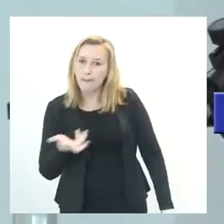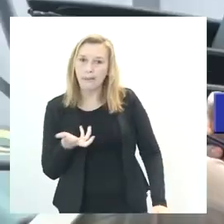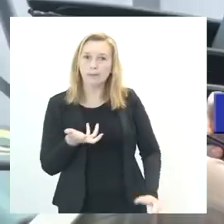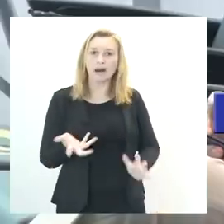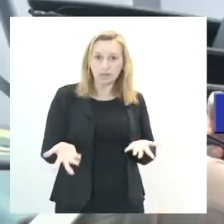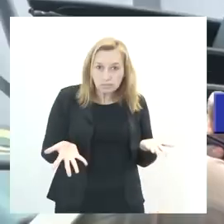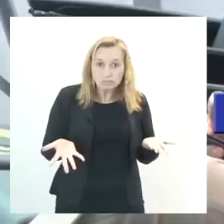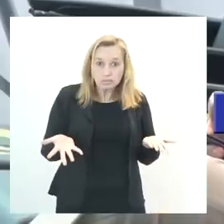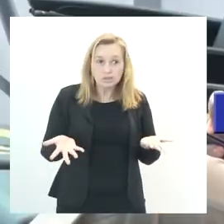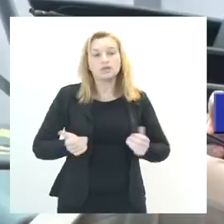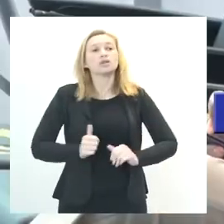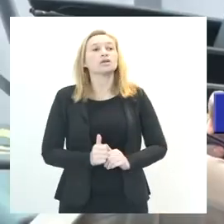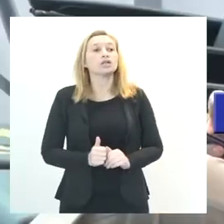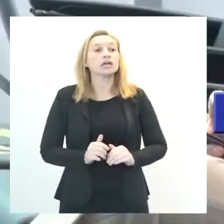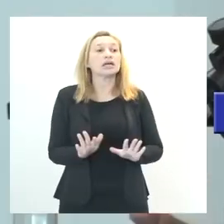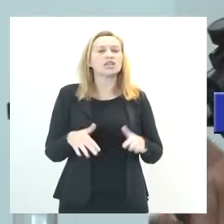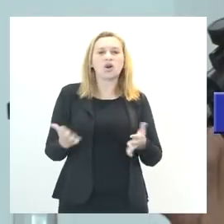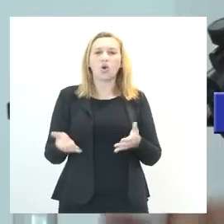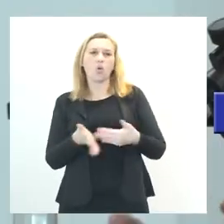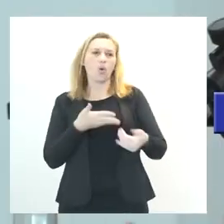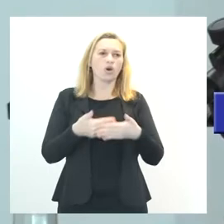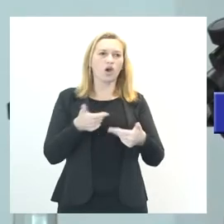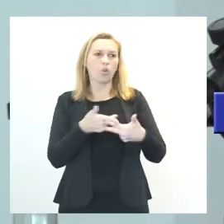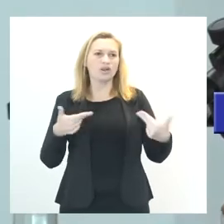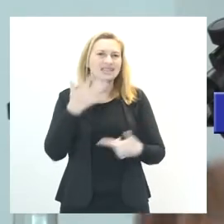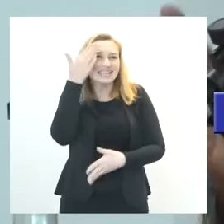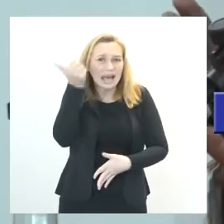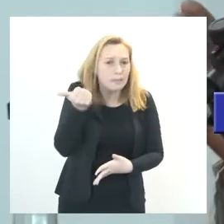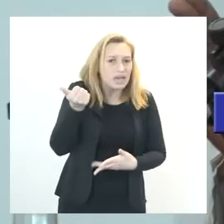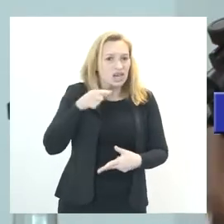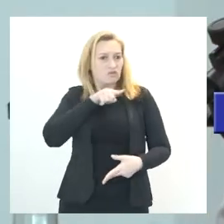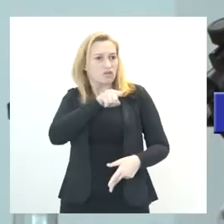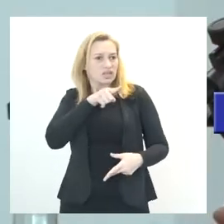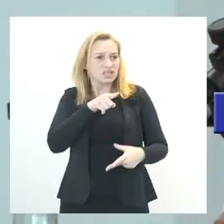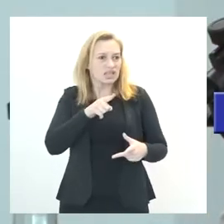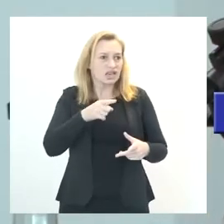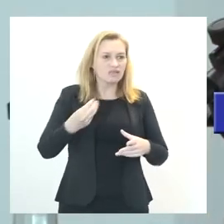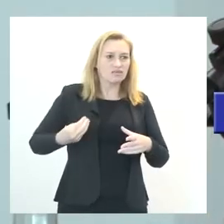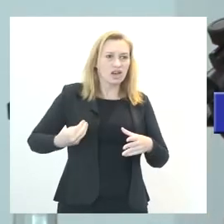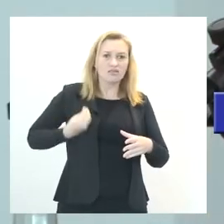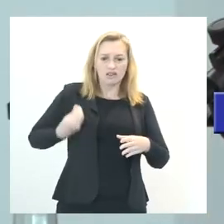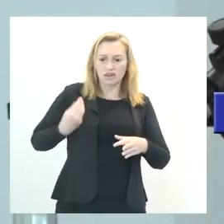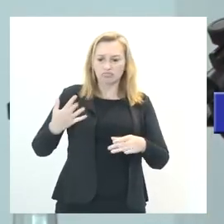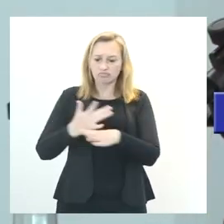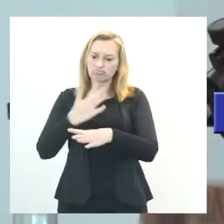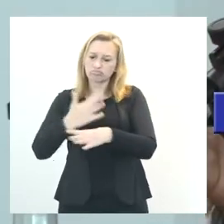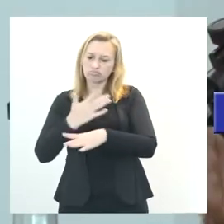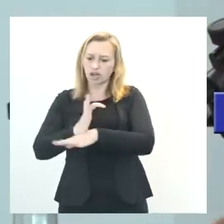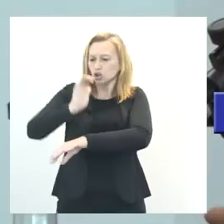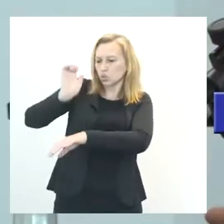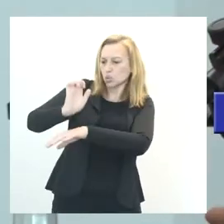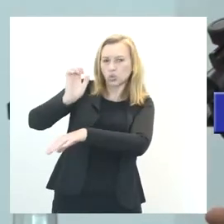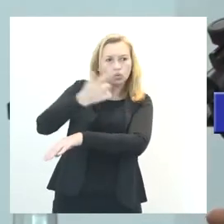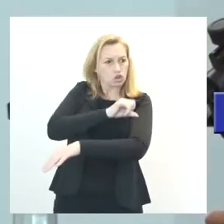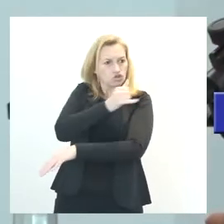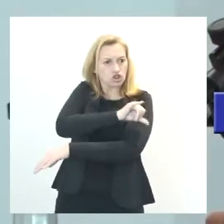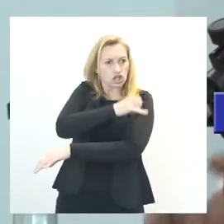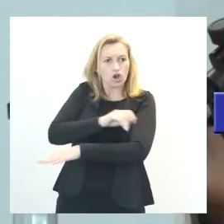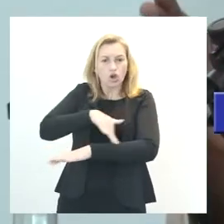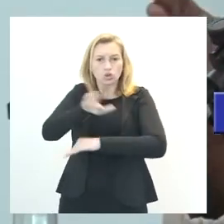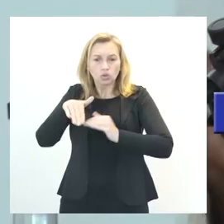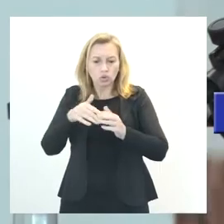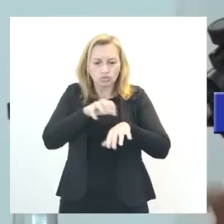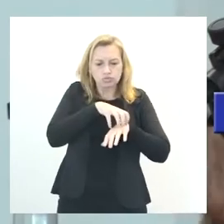leitoso tem necessidade mesmo não é qualquer coisa saber que você tá na cidade do Rio de Janeiro que todos nós Transportes